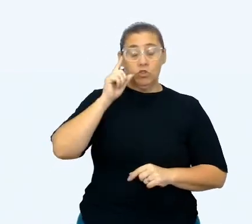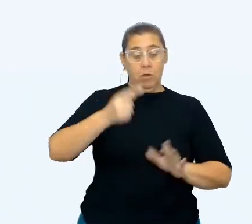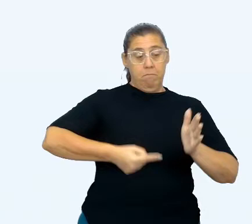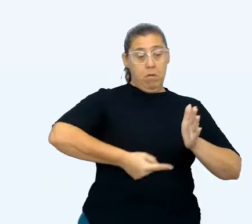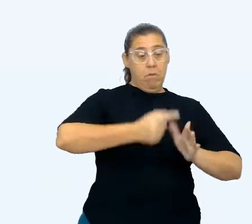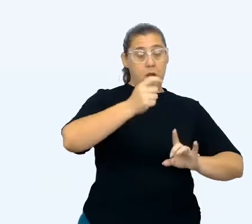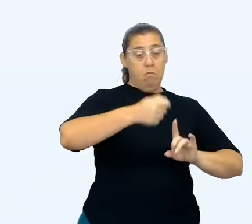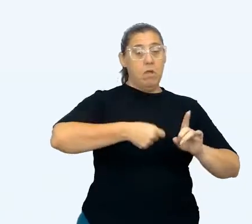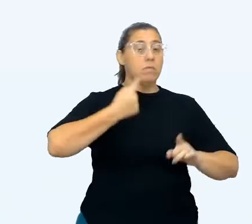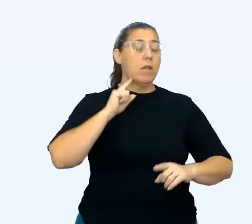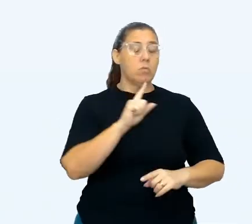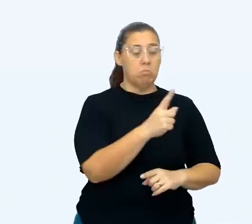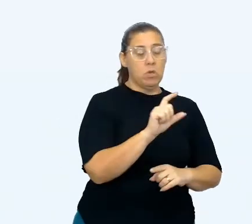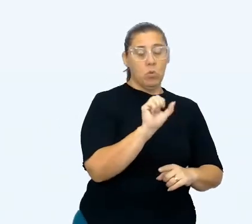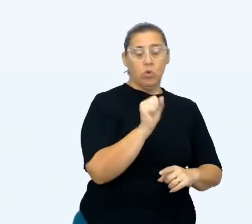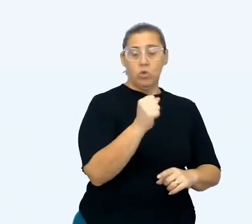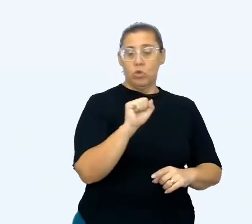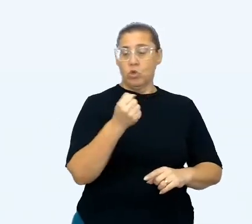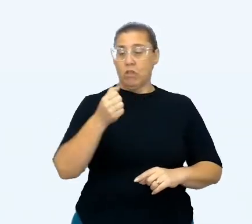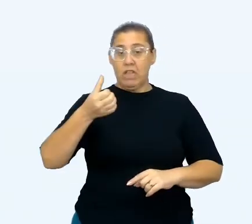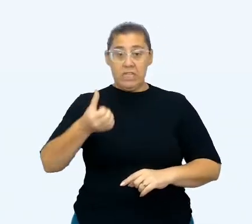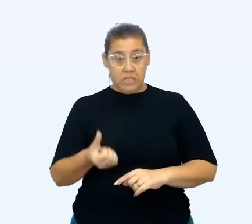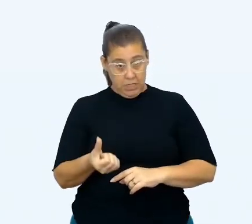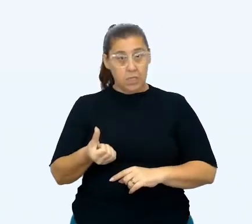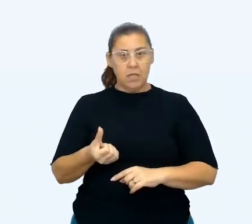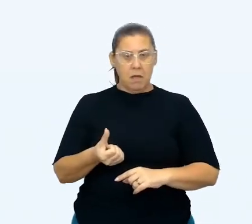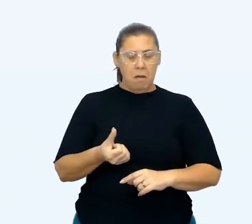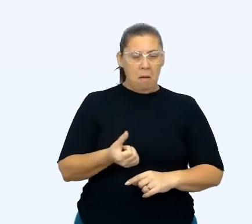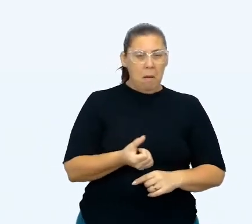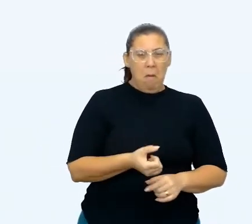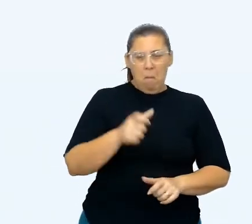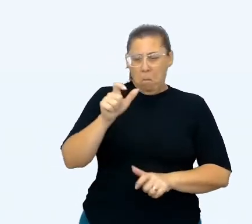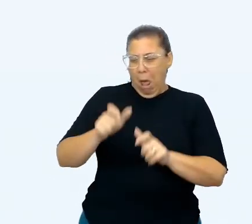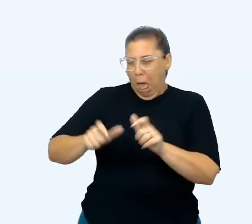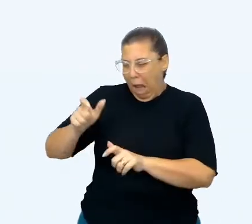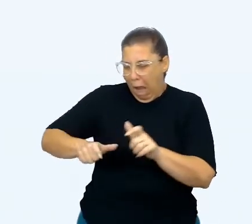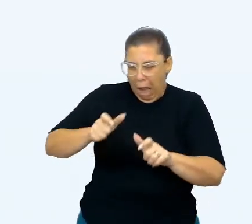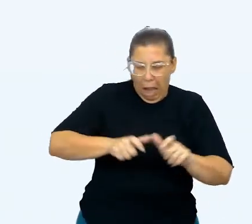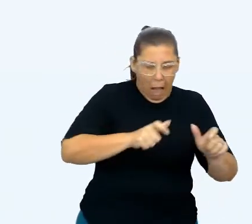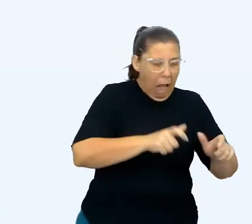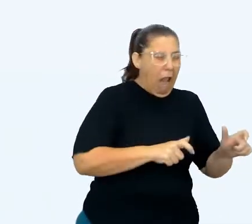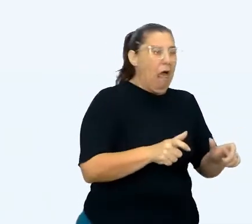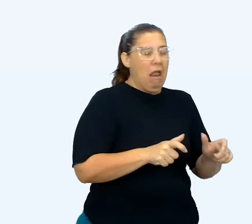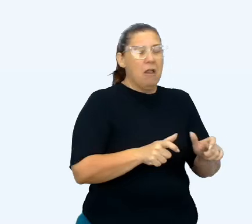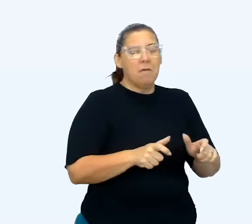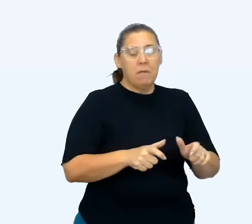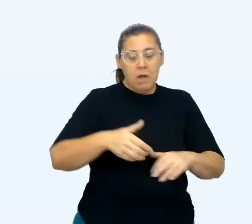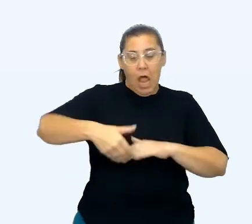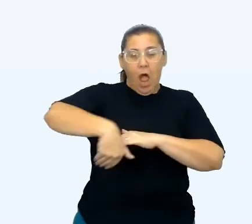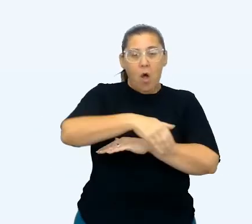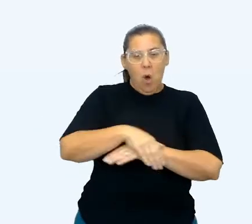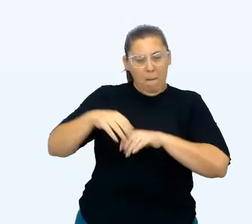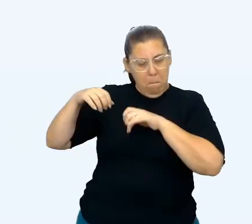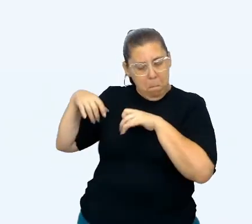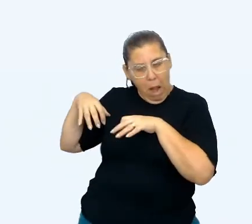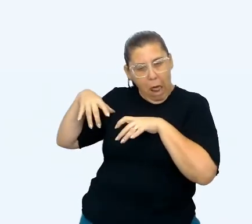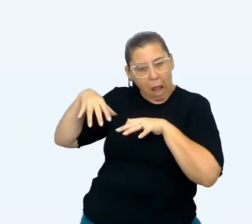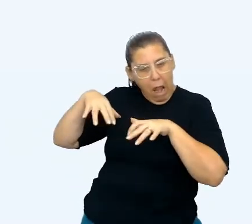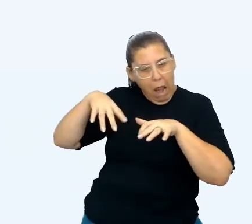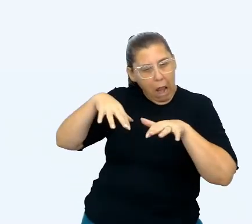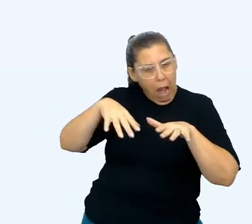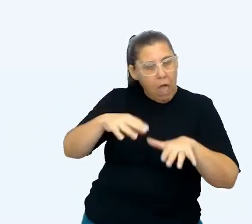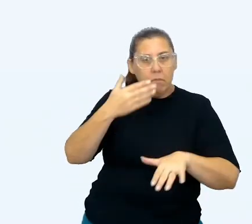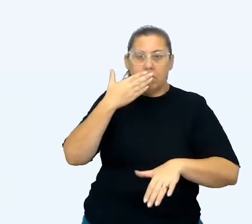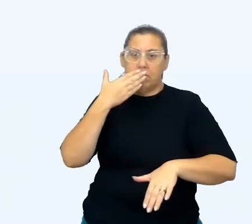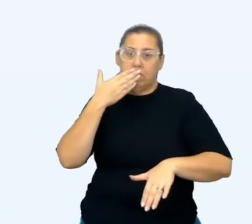1º de maio de 1886, milhares de pessoas saíram às ruas de Chicago, nos Estados Unidos, para